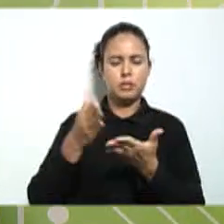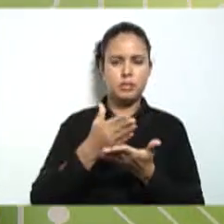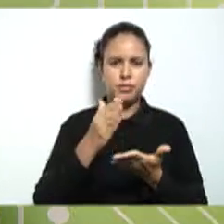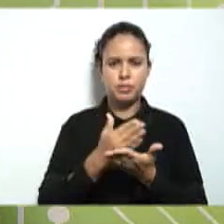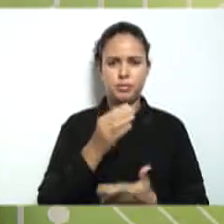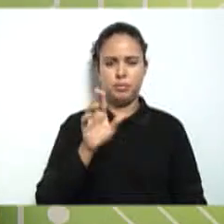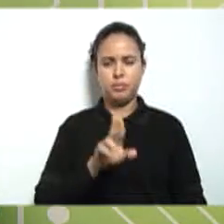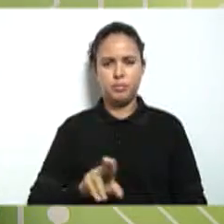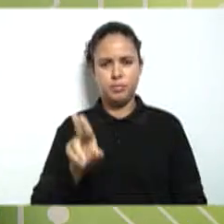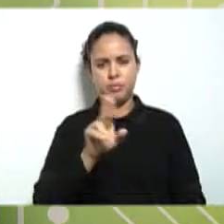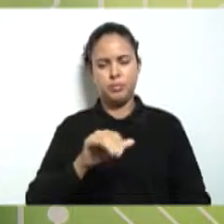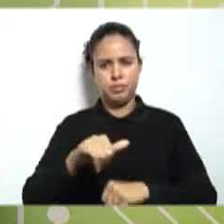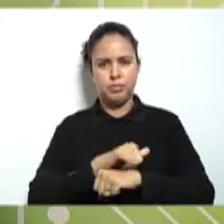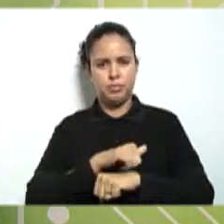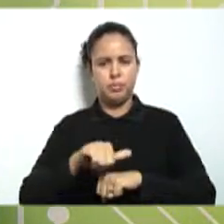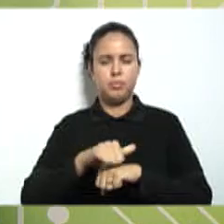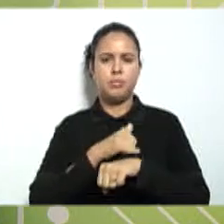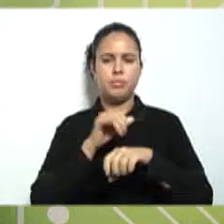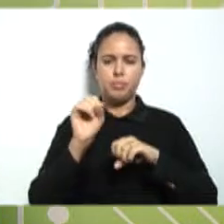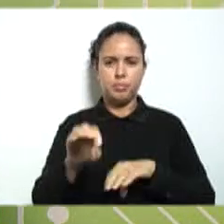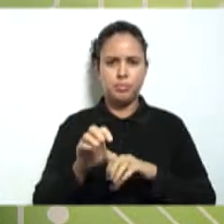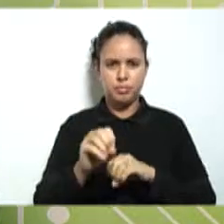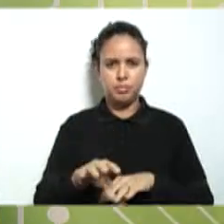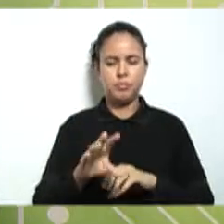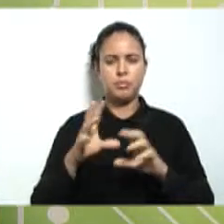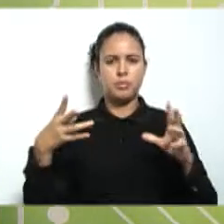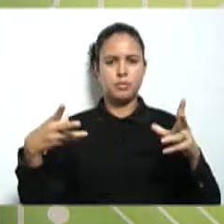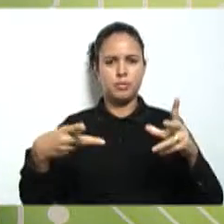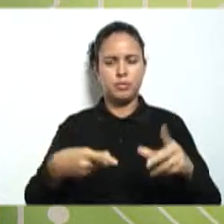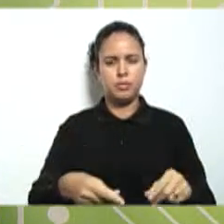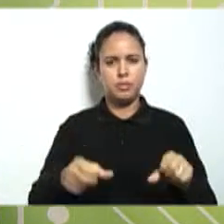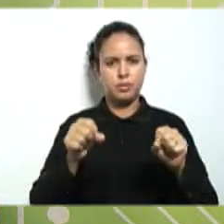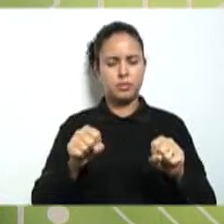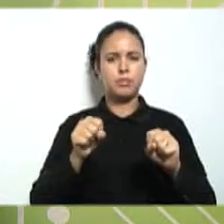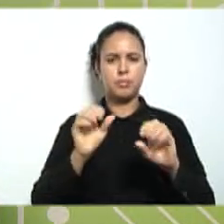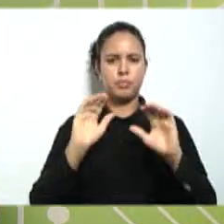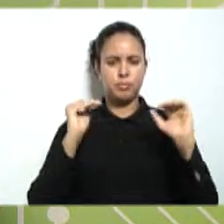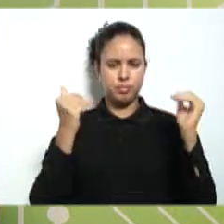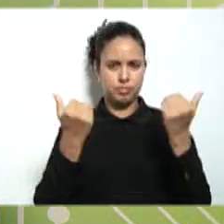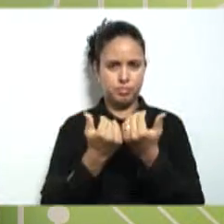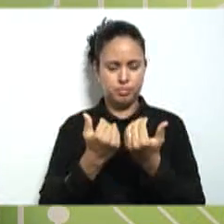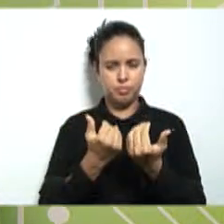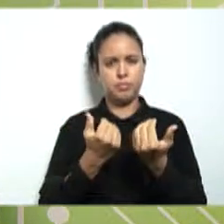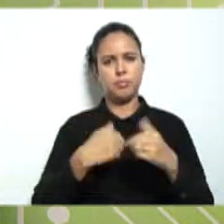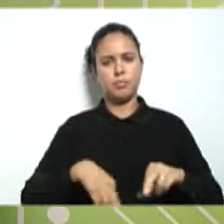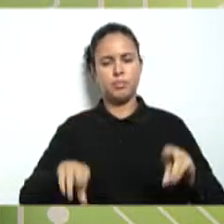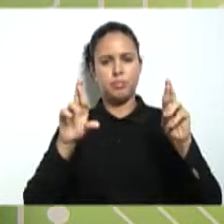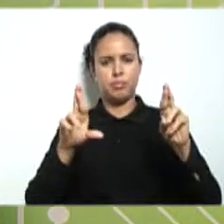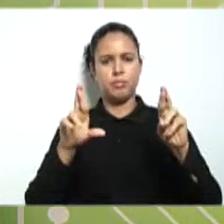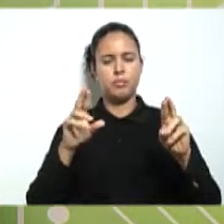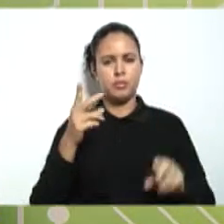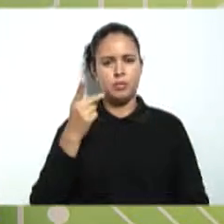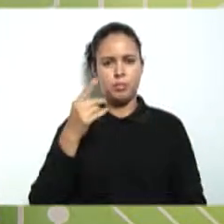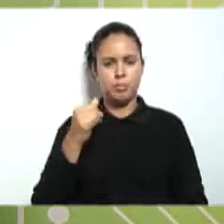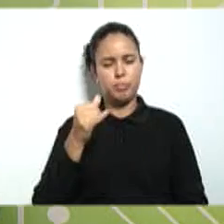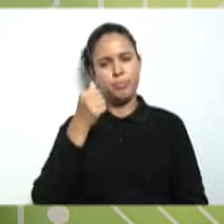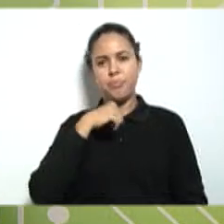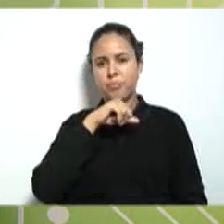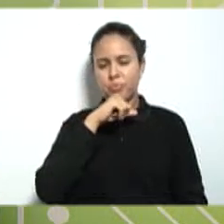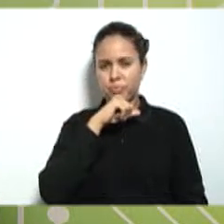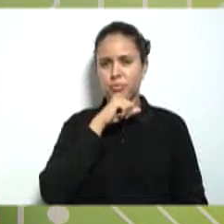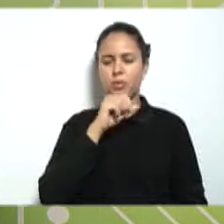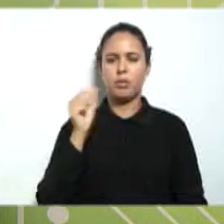utilizado, quais estratégias de ensino vão ser elaboradas. Tudo isso pode ser decidido em assembleia. E a gente vai ter, então, esses pais participando bastante